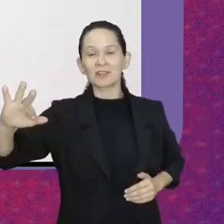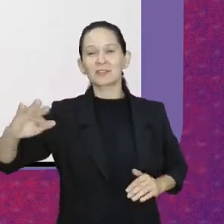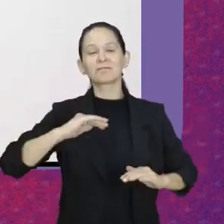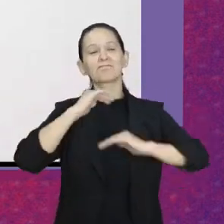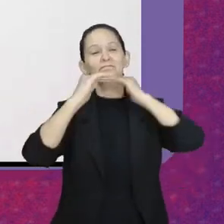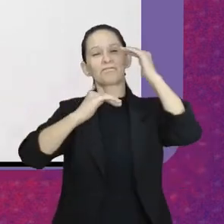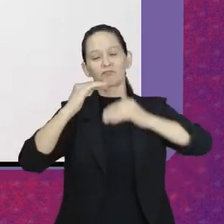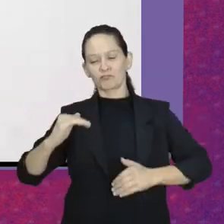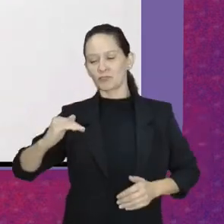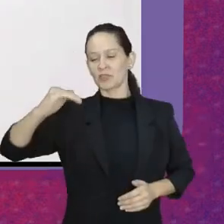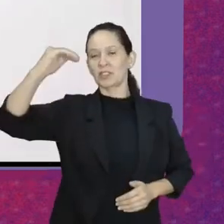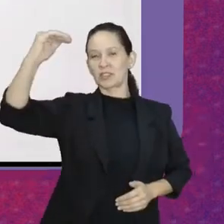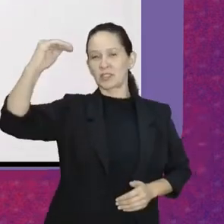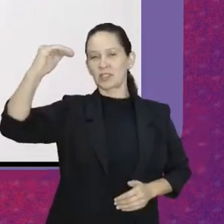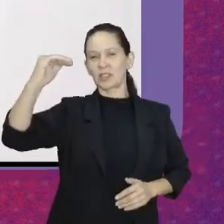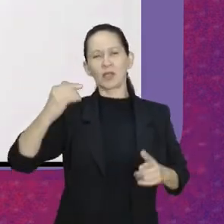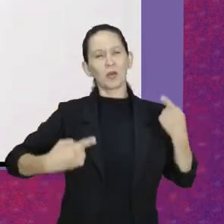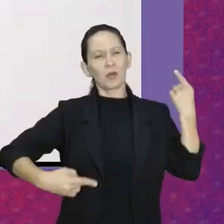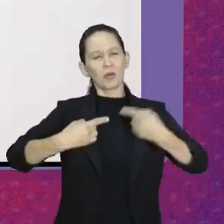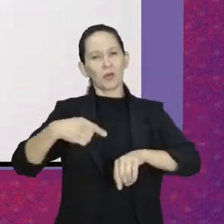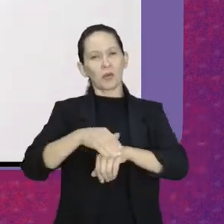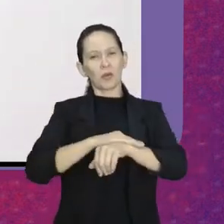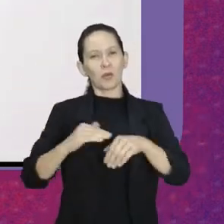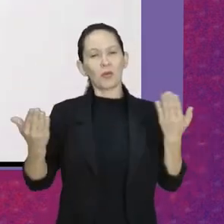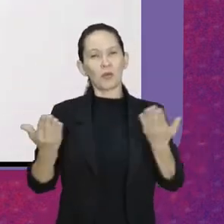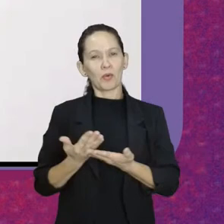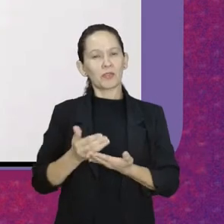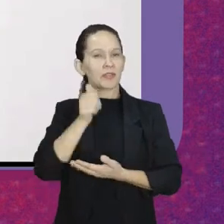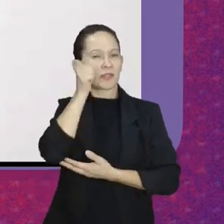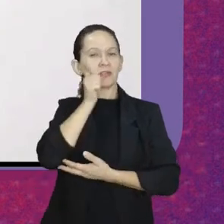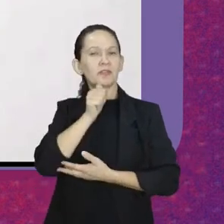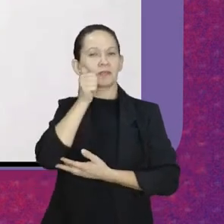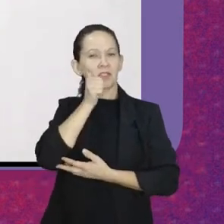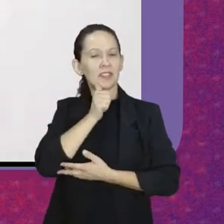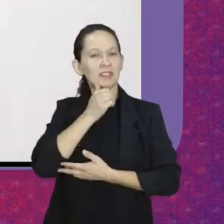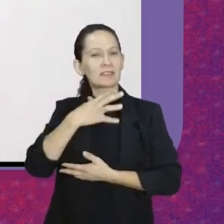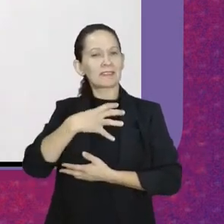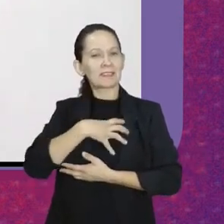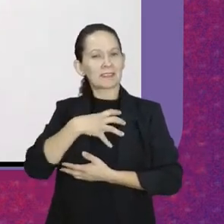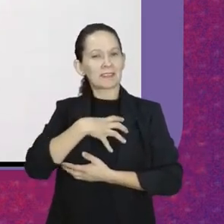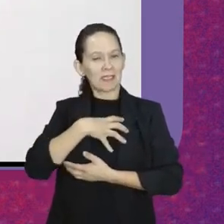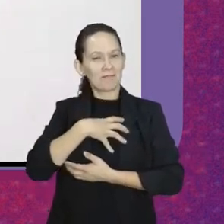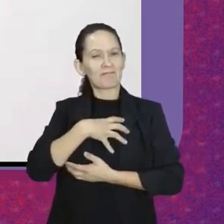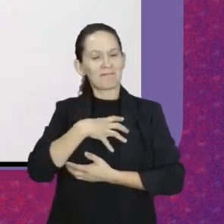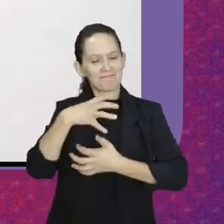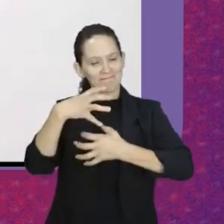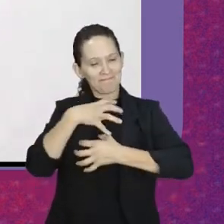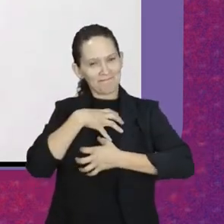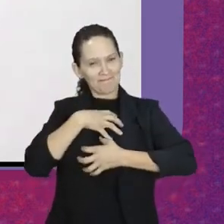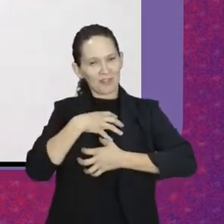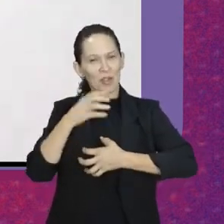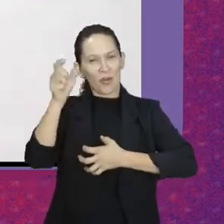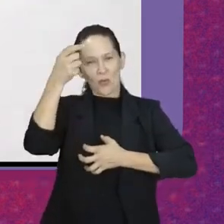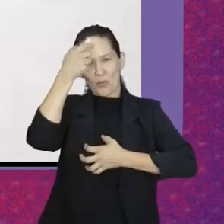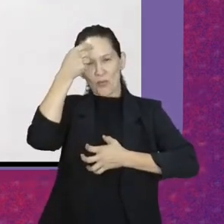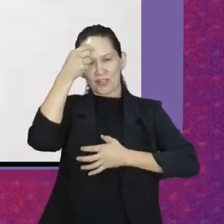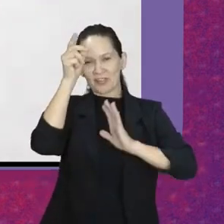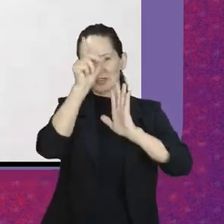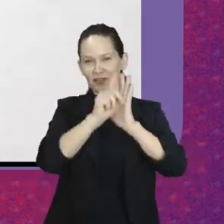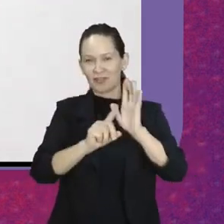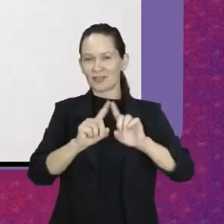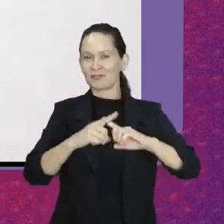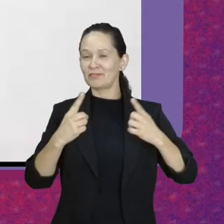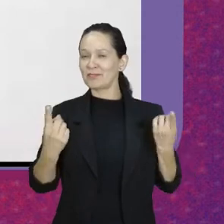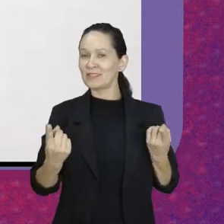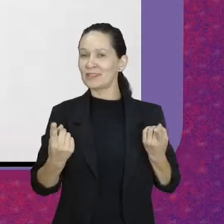Então, todo esse debate foi feito, e hoje em dia as mulheres têm noção desse direito, só que